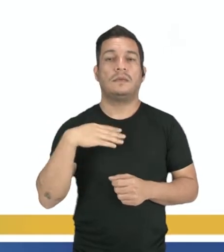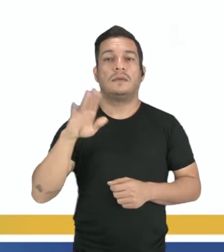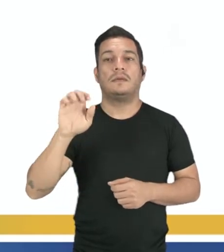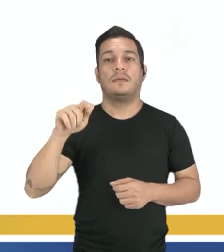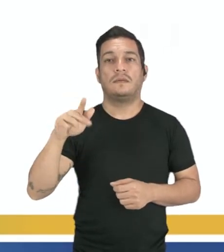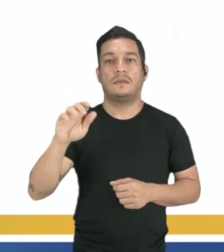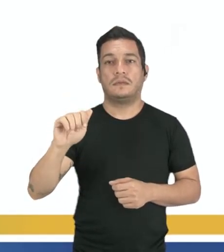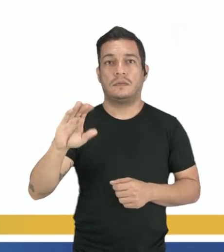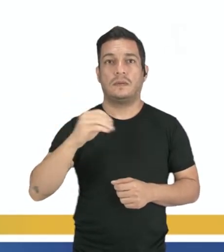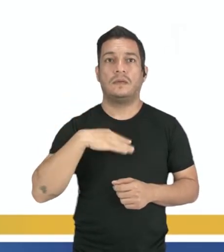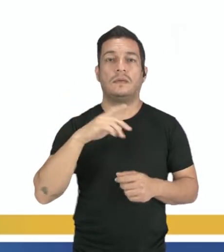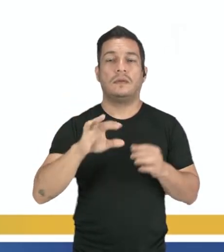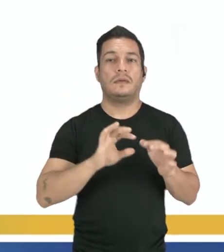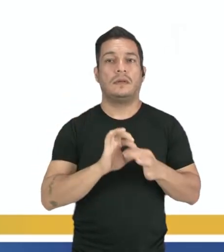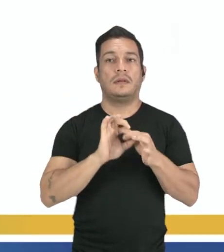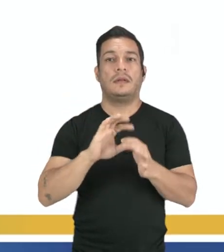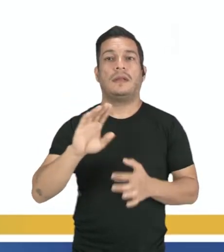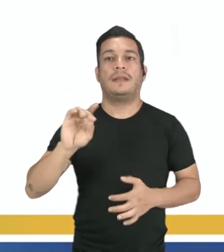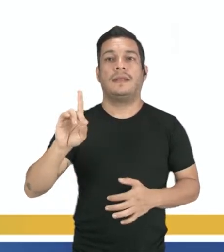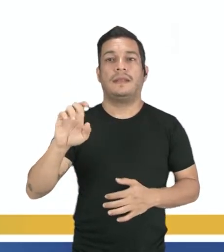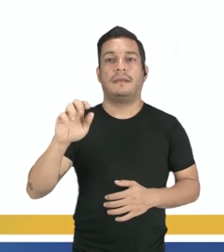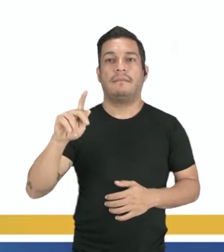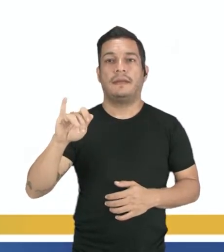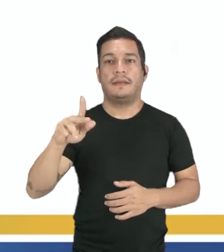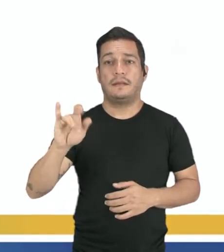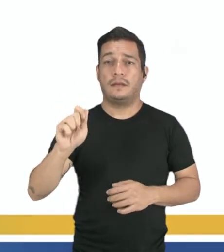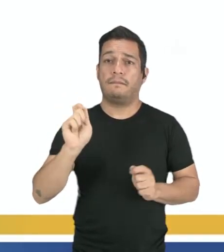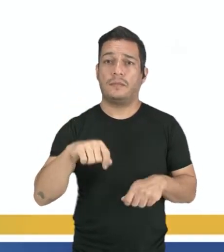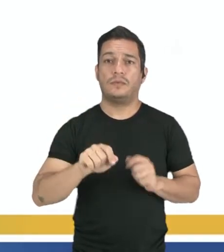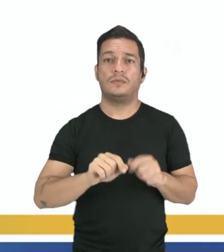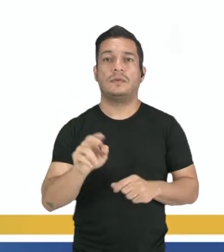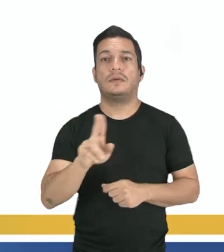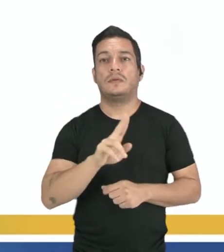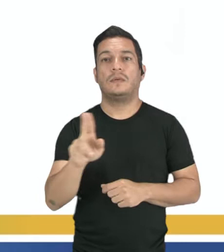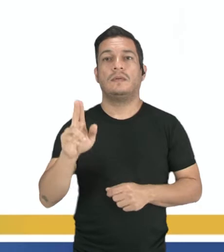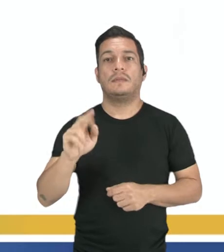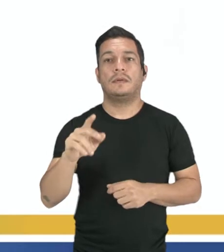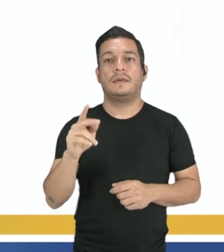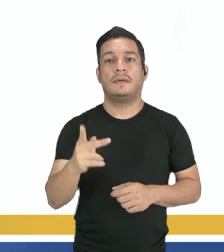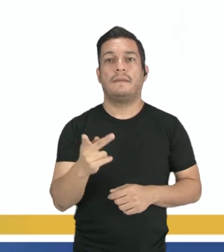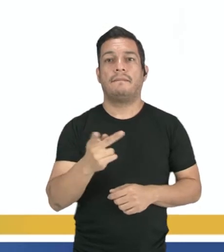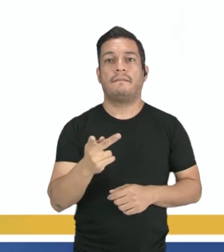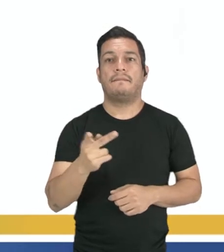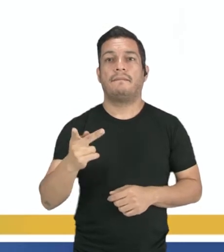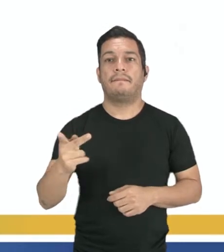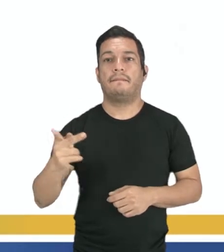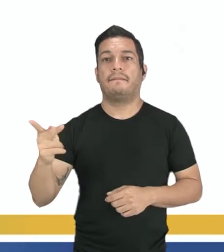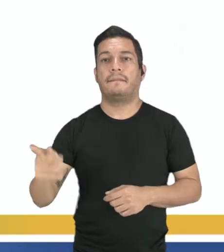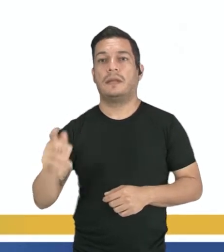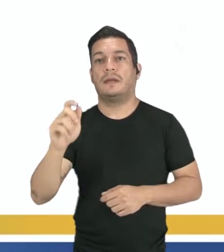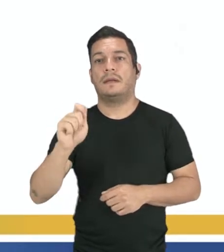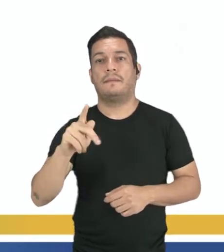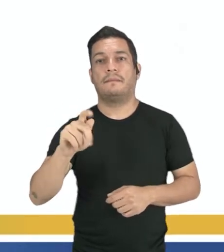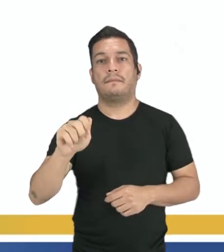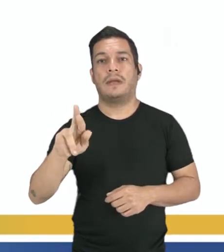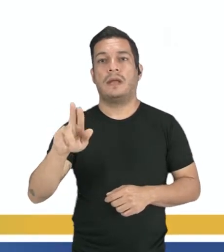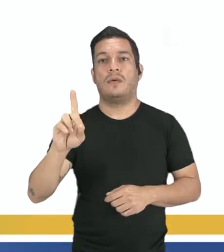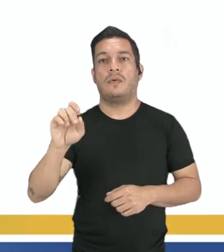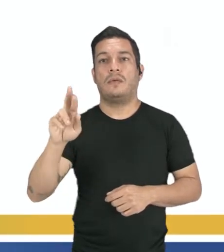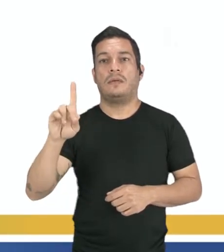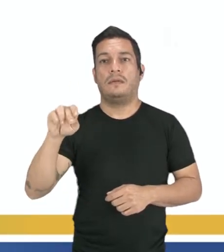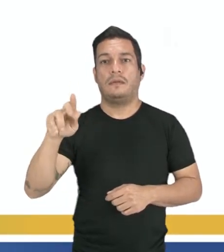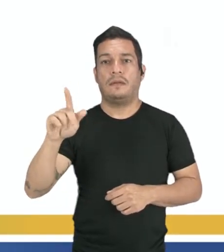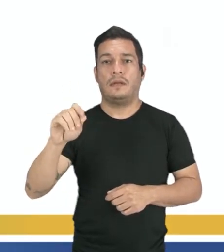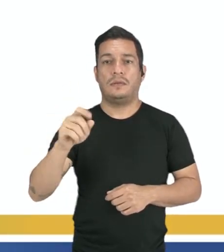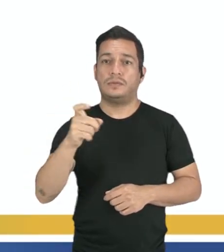essa relação de dependência, ela pode ser denominada aí como par ordenado, que nós chamamos aí de xy